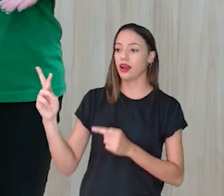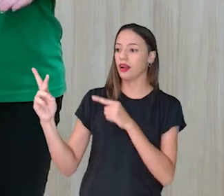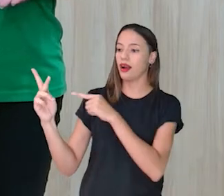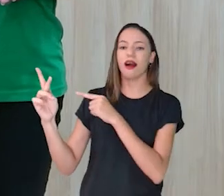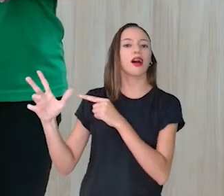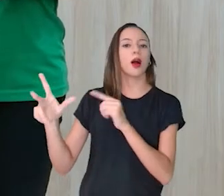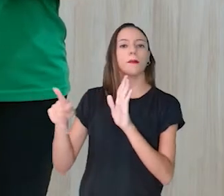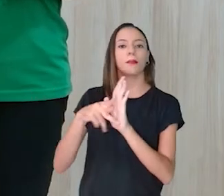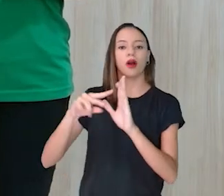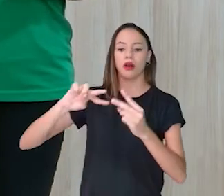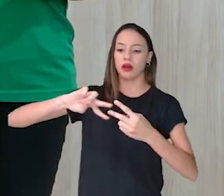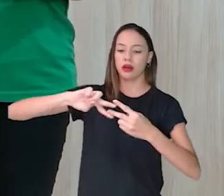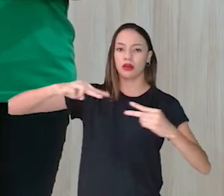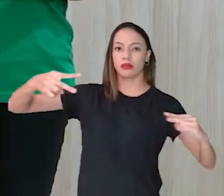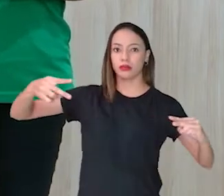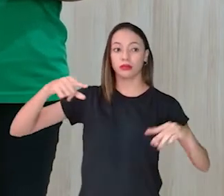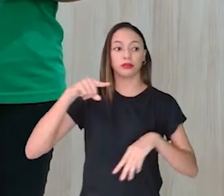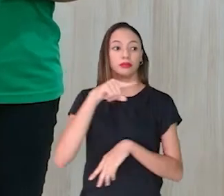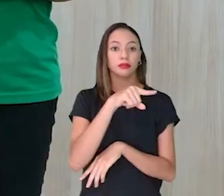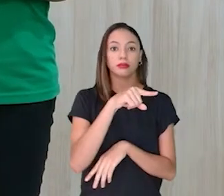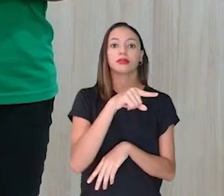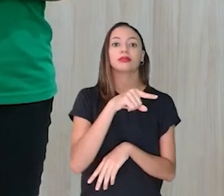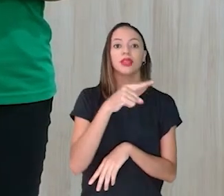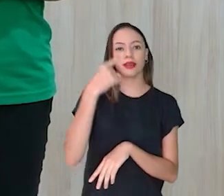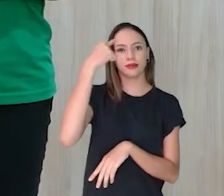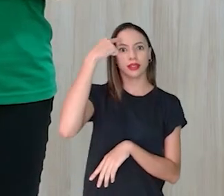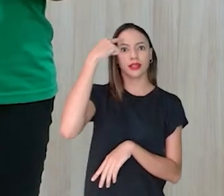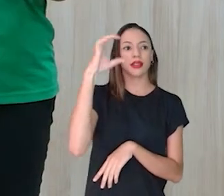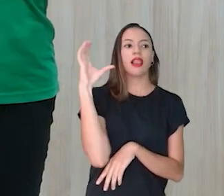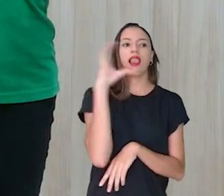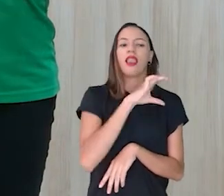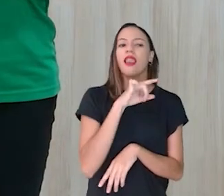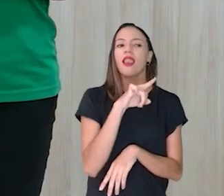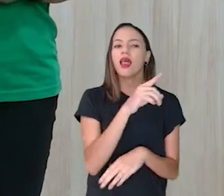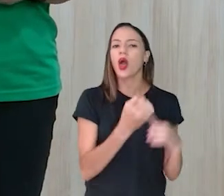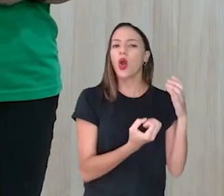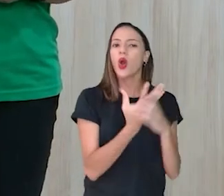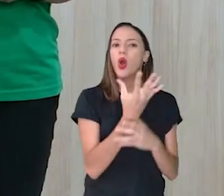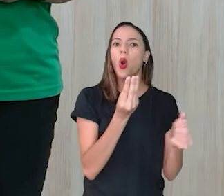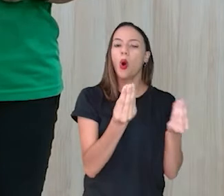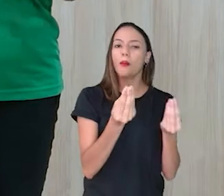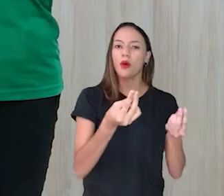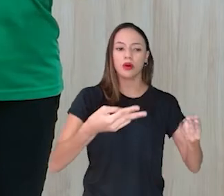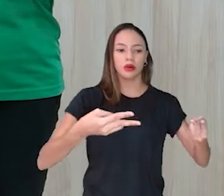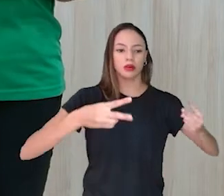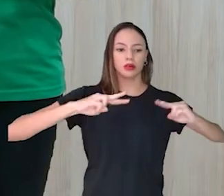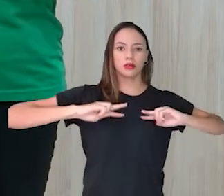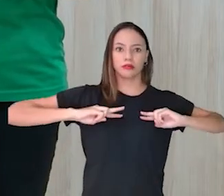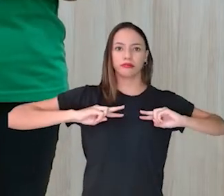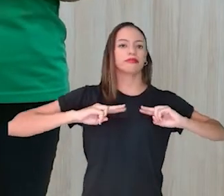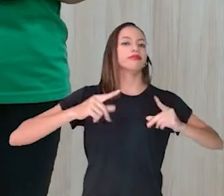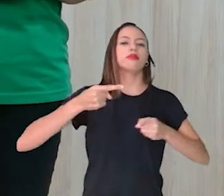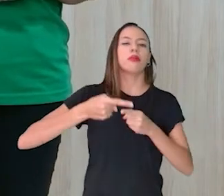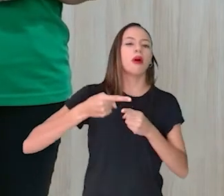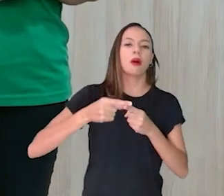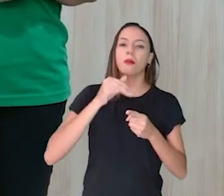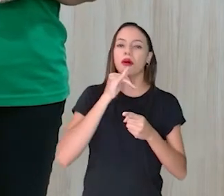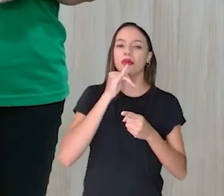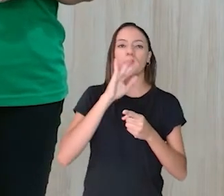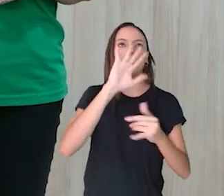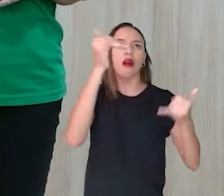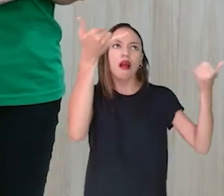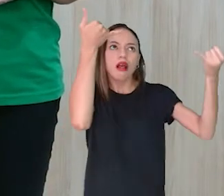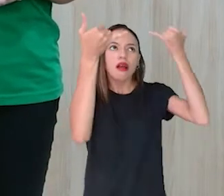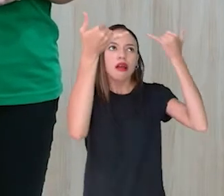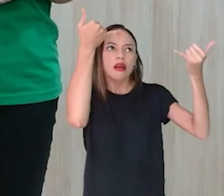genético. A síndrome do pensamento acelerado, ela é adquirida por essa gama de informações